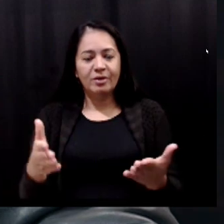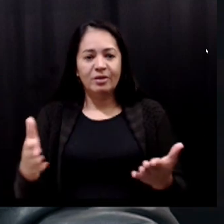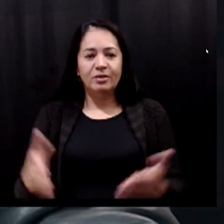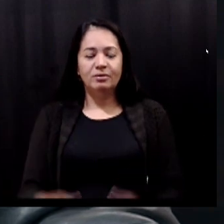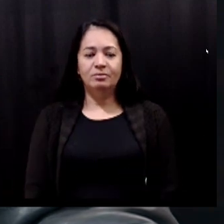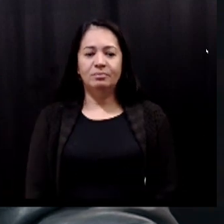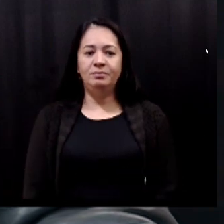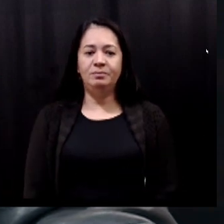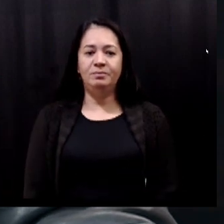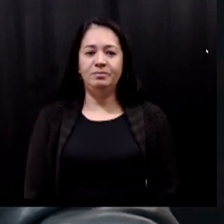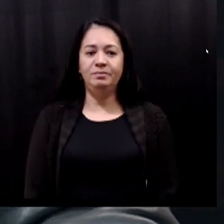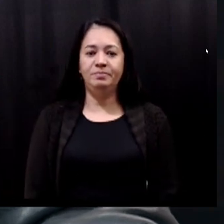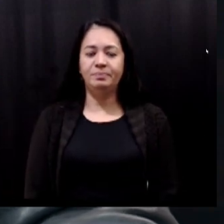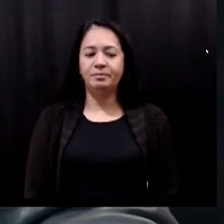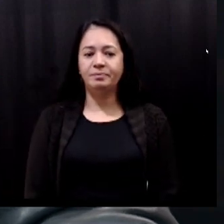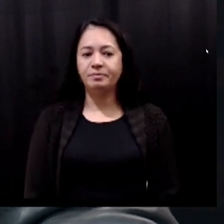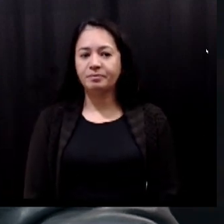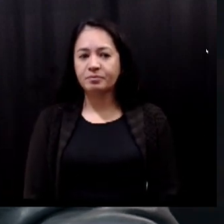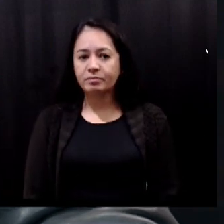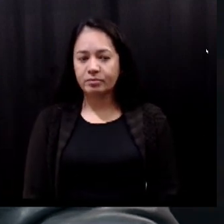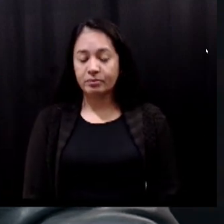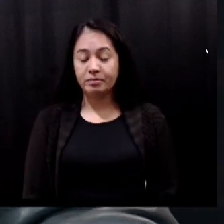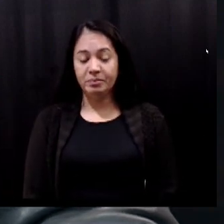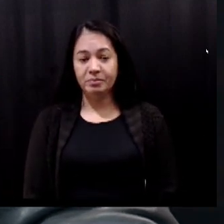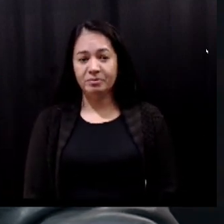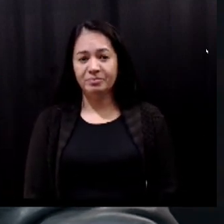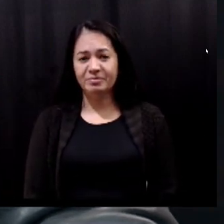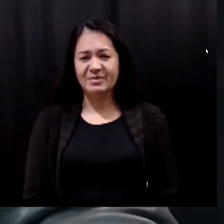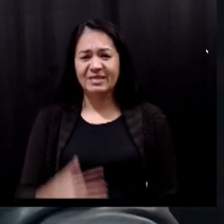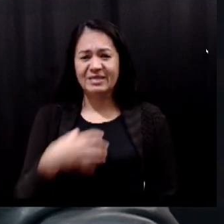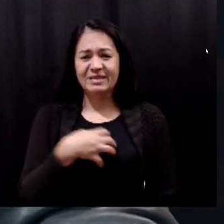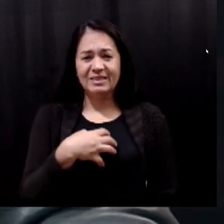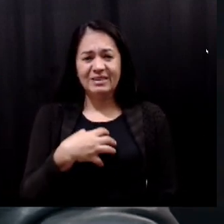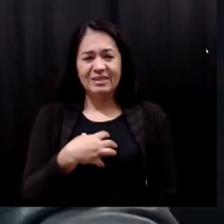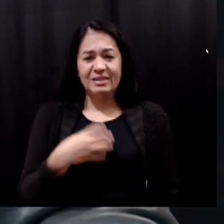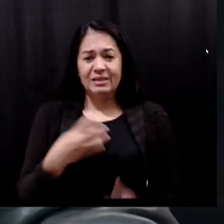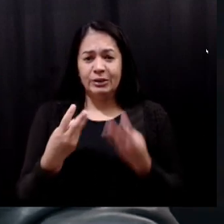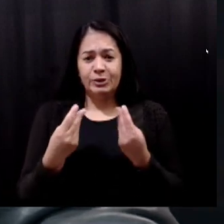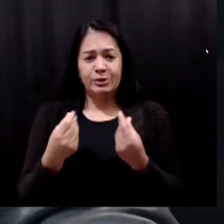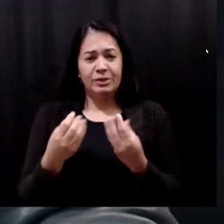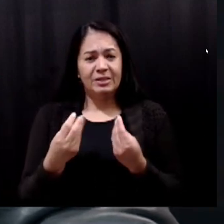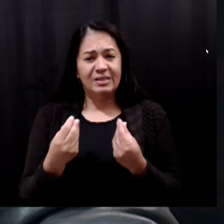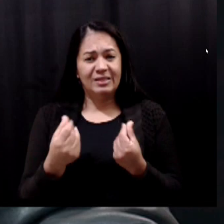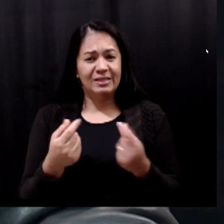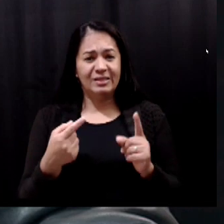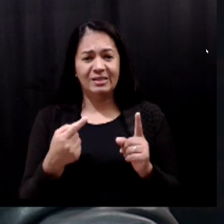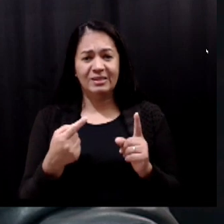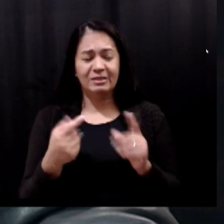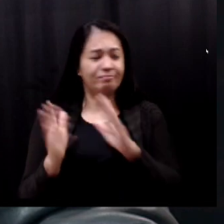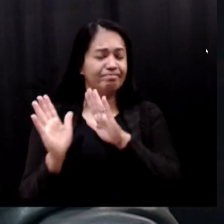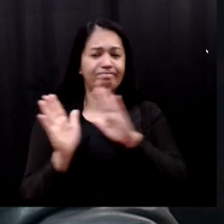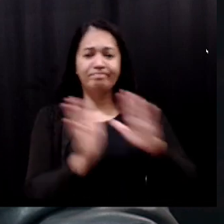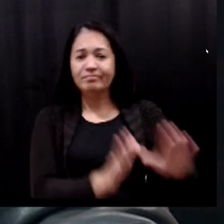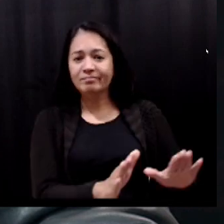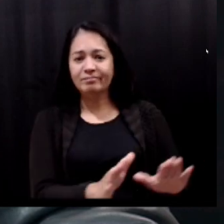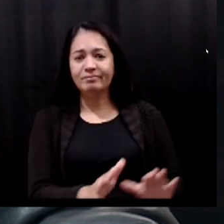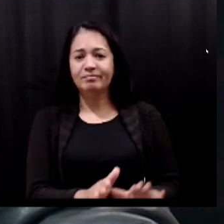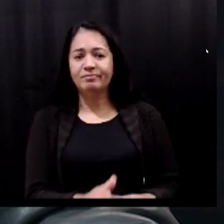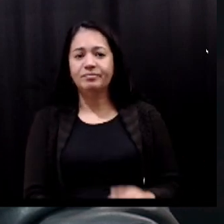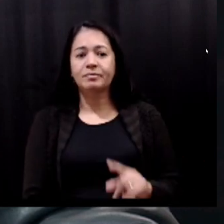desenvolvem uma sintomatologia que as colocam em escanteio, né? E quem